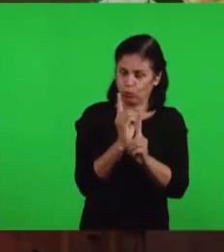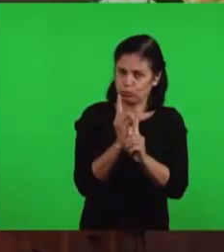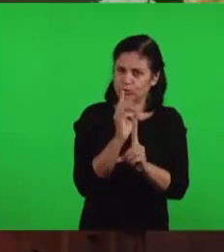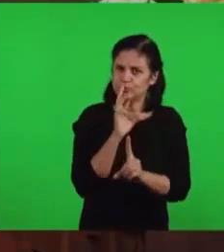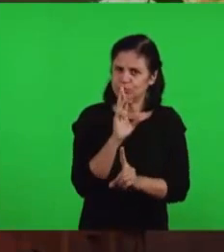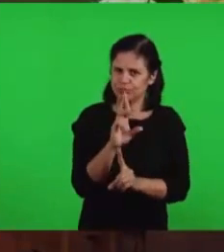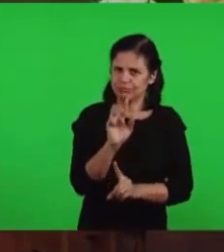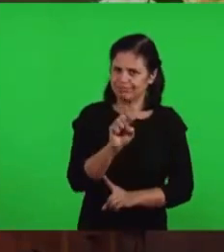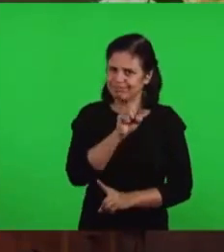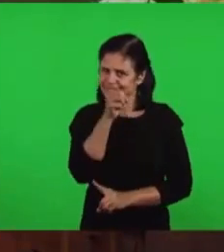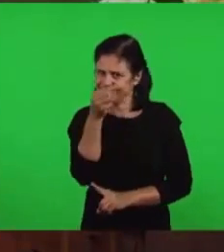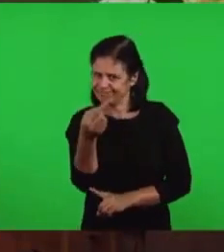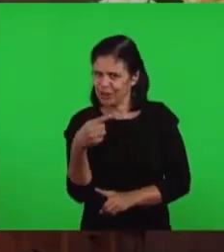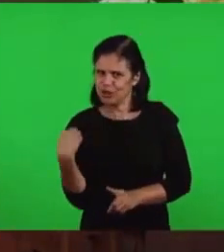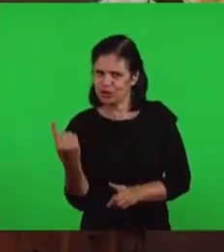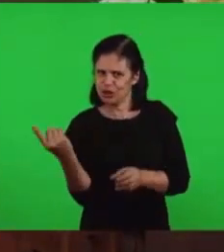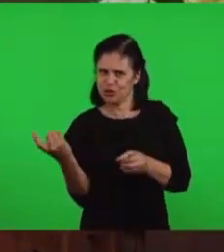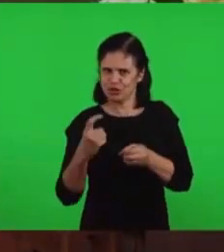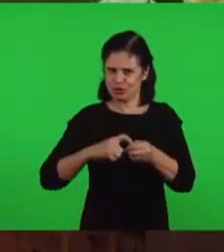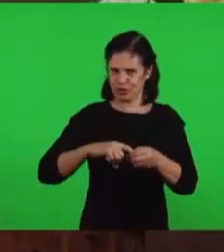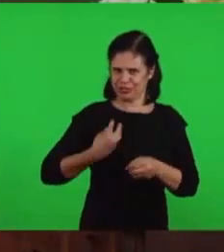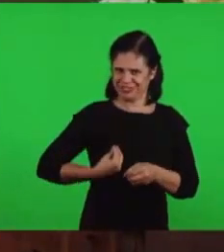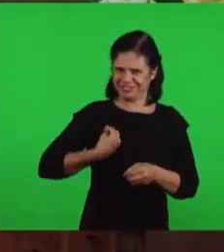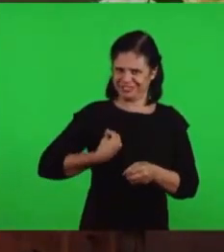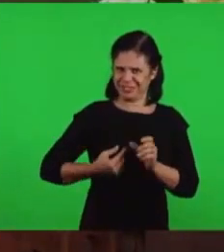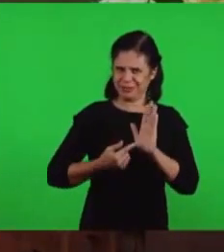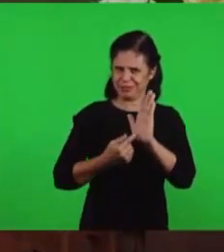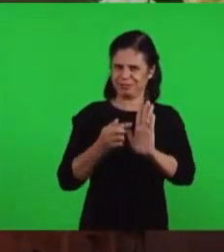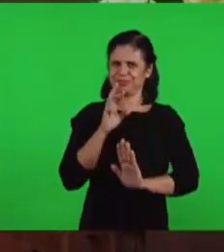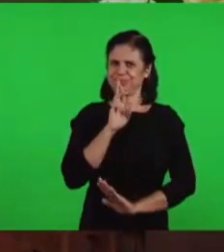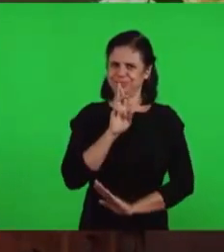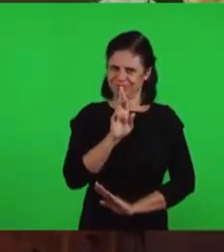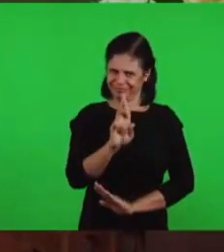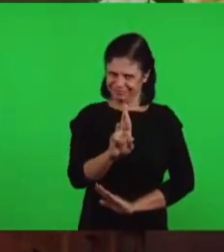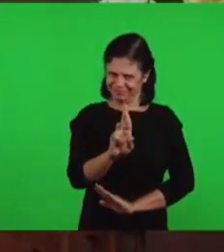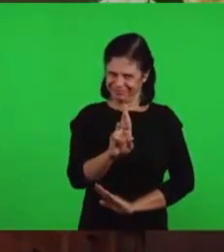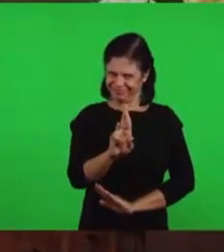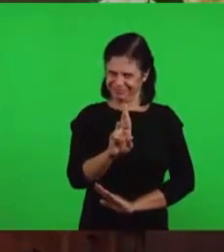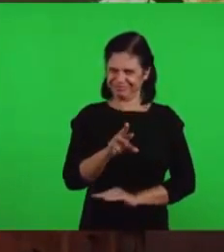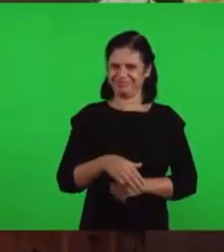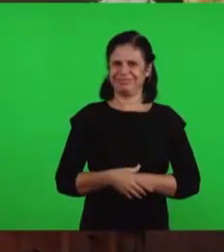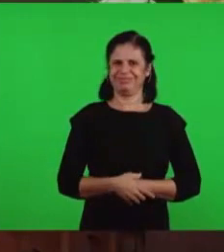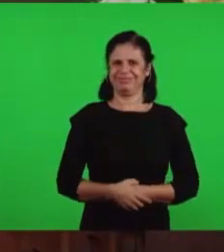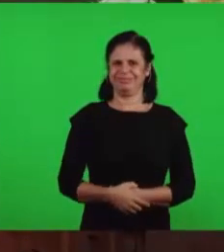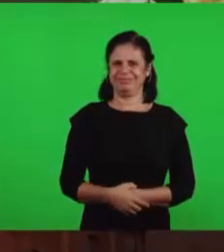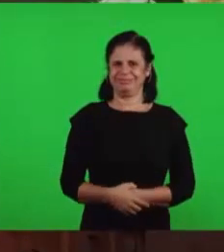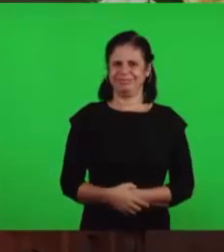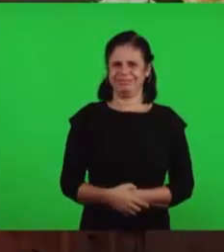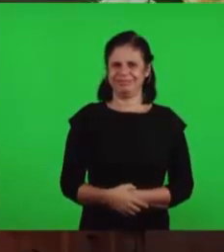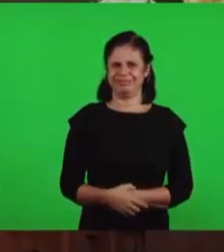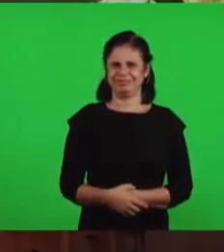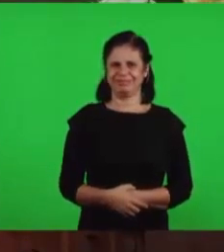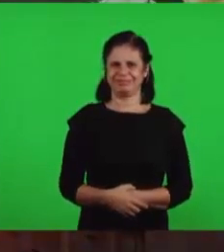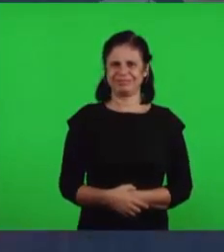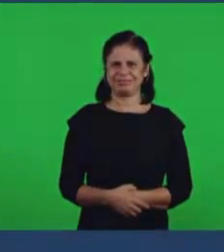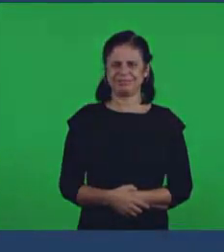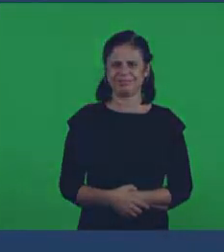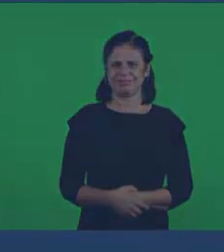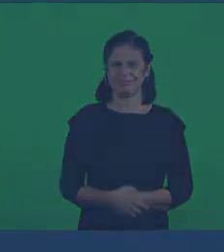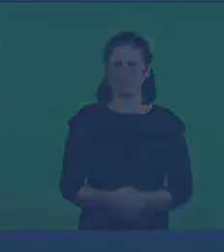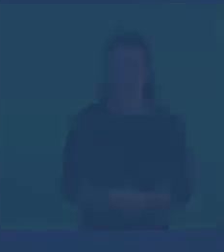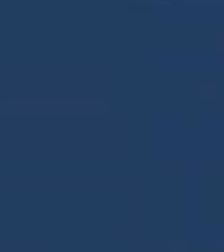e em seguida nós então Voltaremos para Voltaremos novamente para dar algum esclarecimento adicional